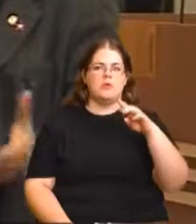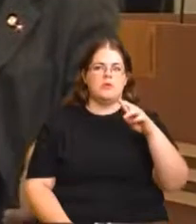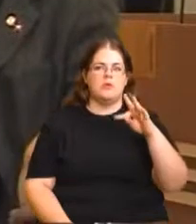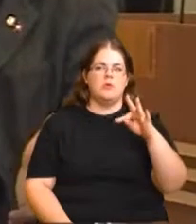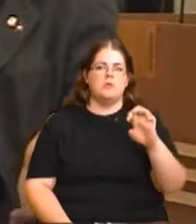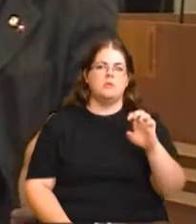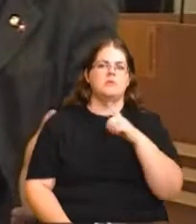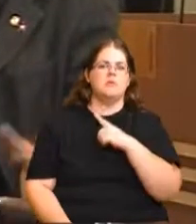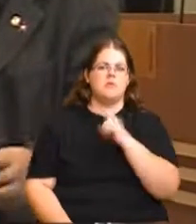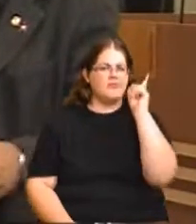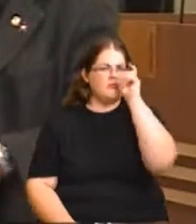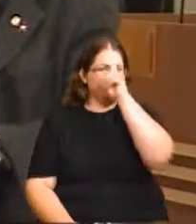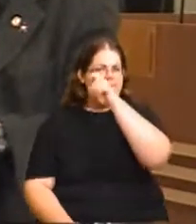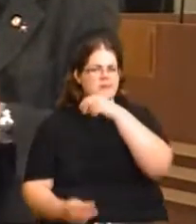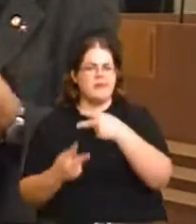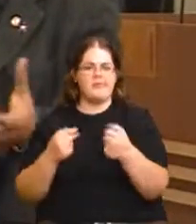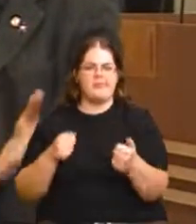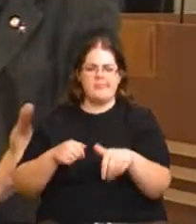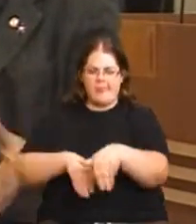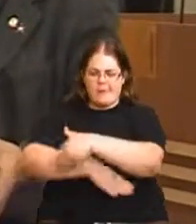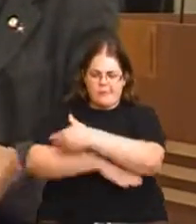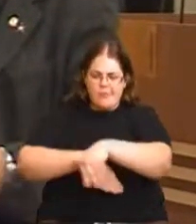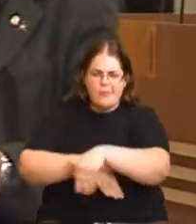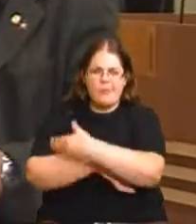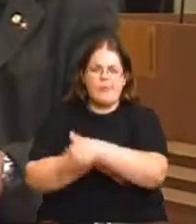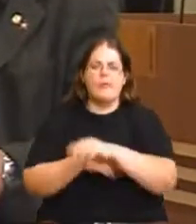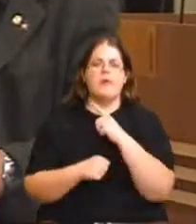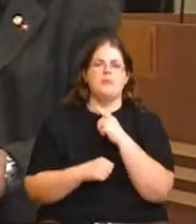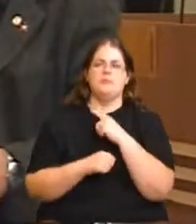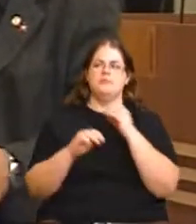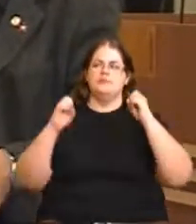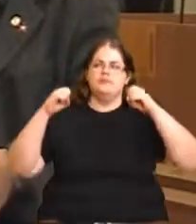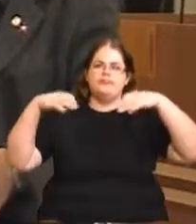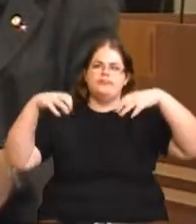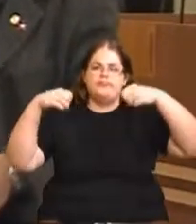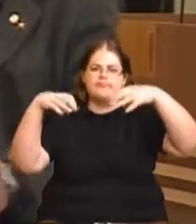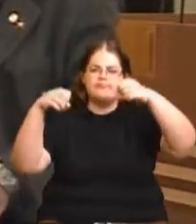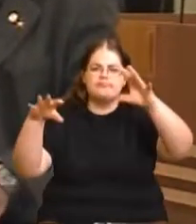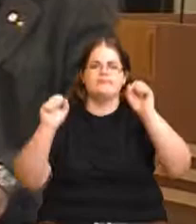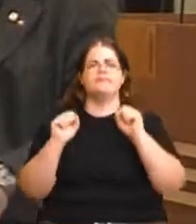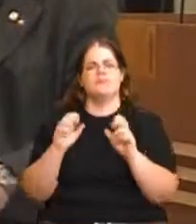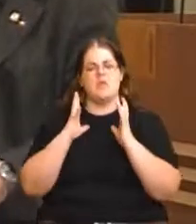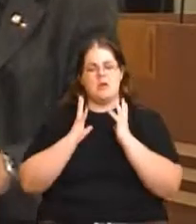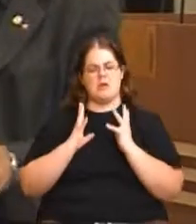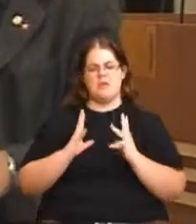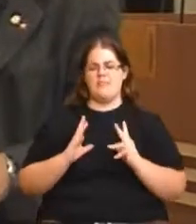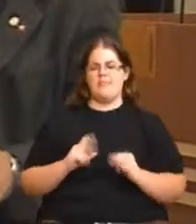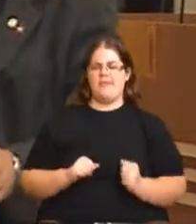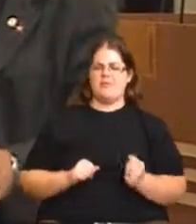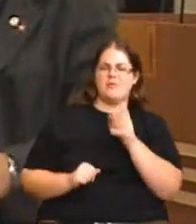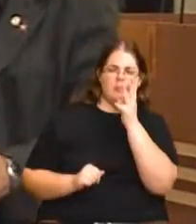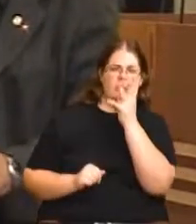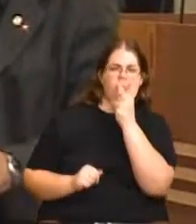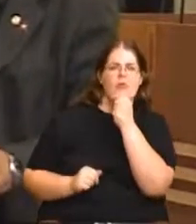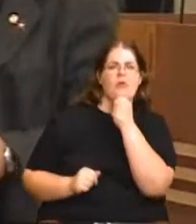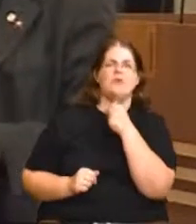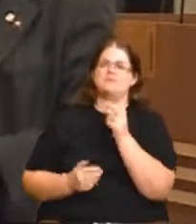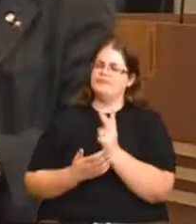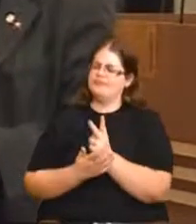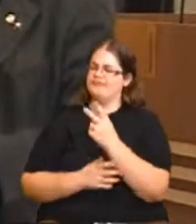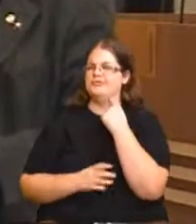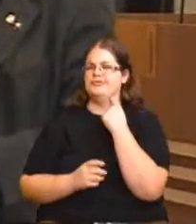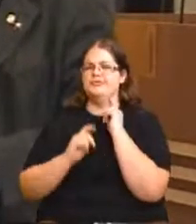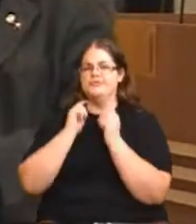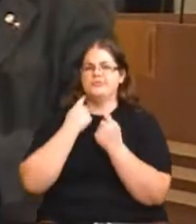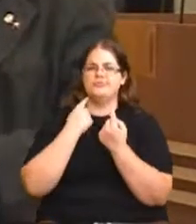com dificuldades. A gente tem dificuldade na estruturação das ruas, a iluminação pública, a limpeza demora, o rodízio, então toda essa